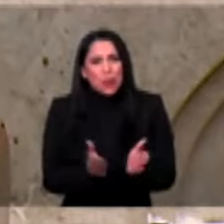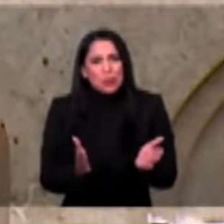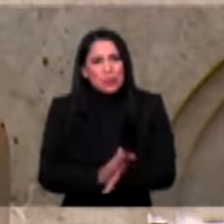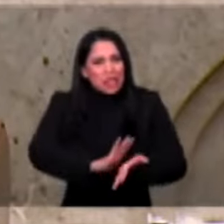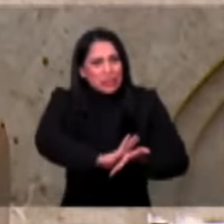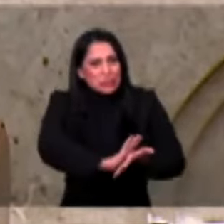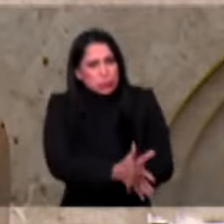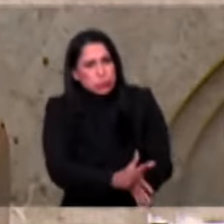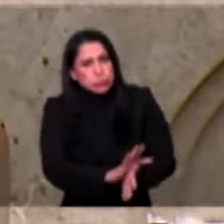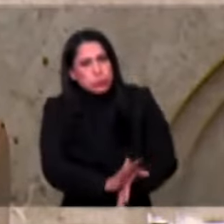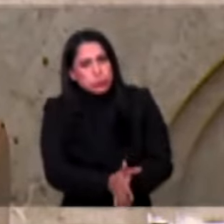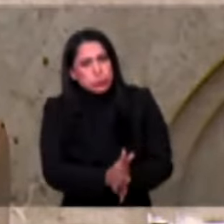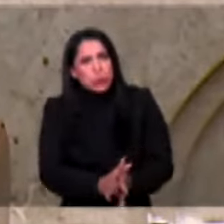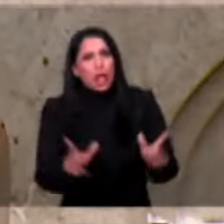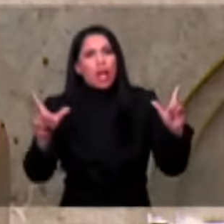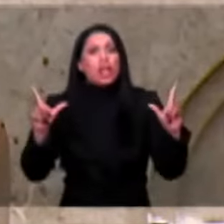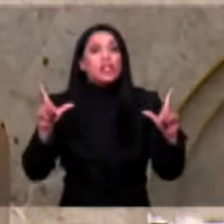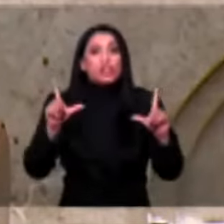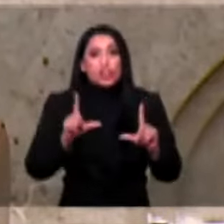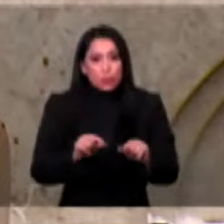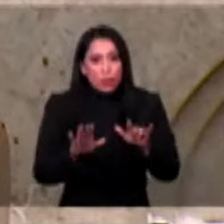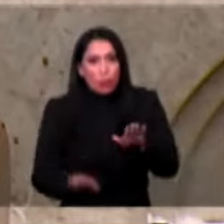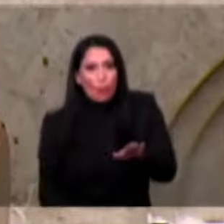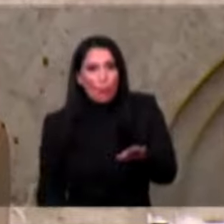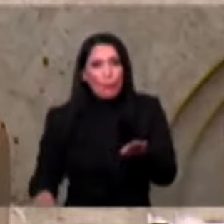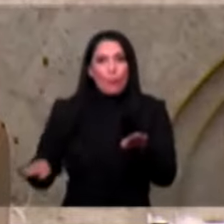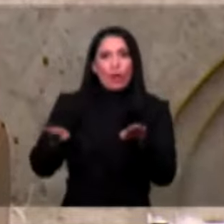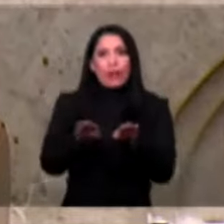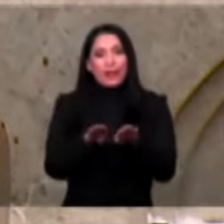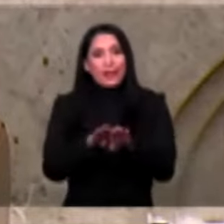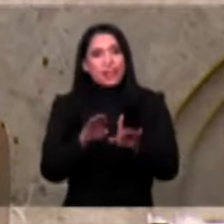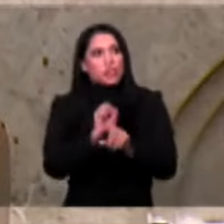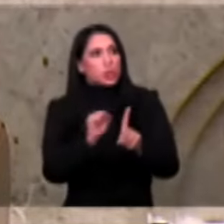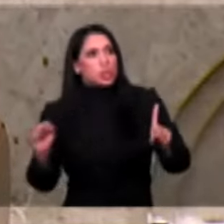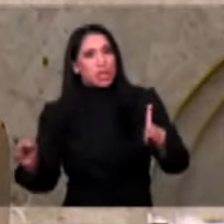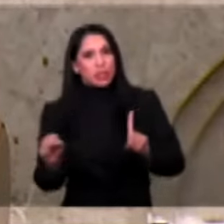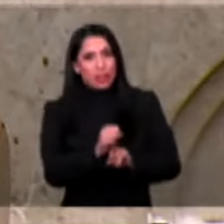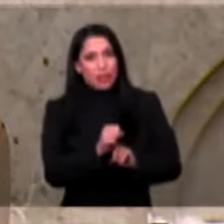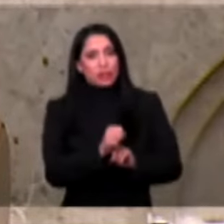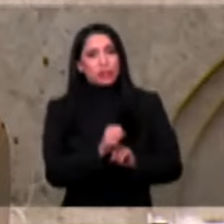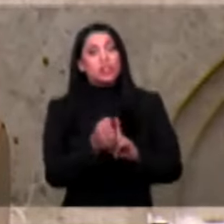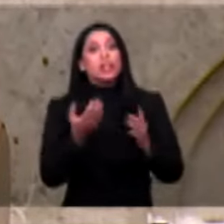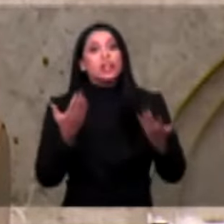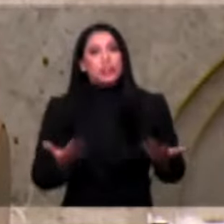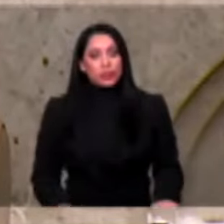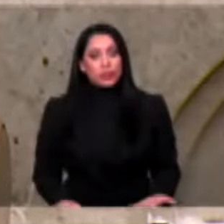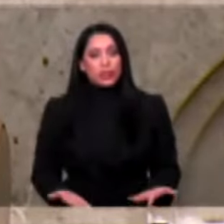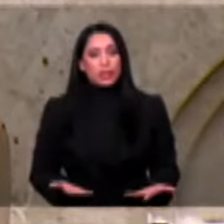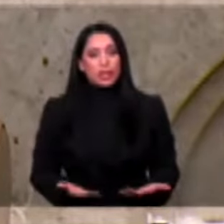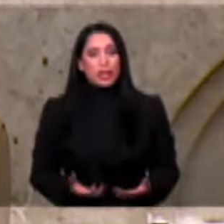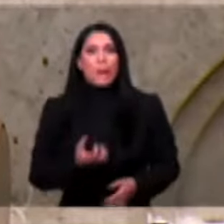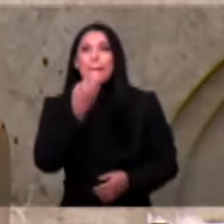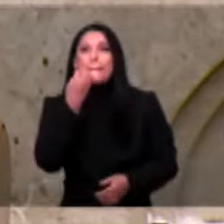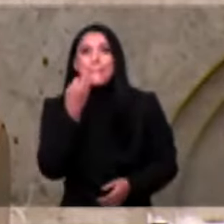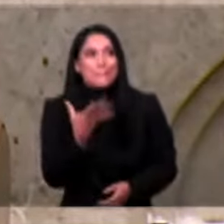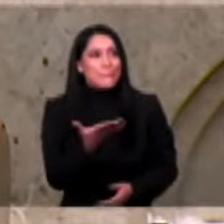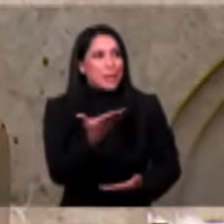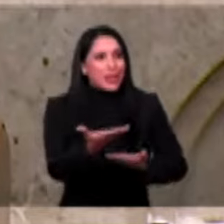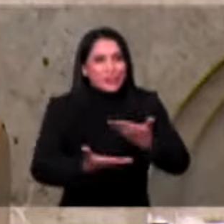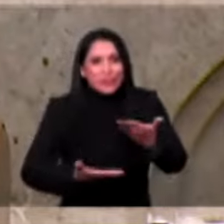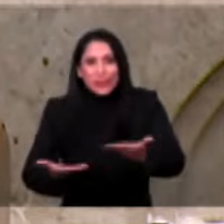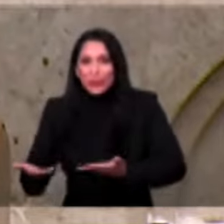marginalização, a redução das desigualdades sociais e regionais e a promoção do bem de todos,